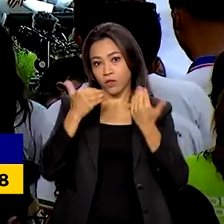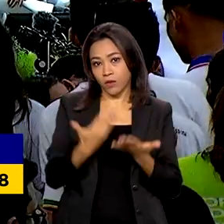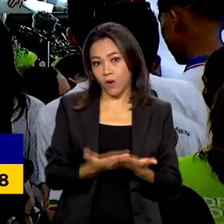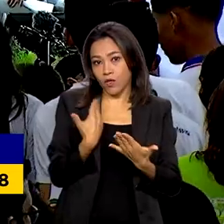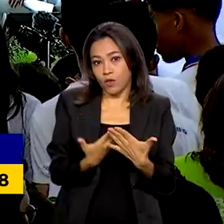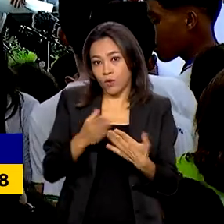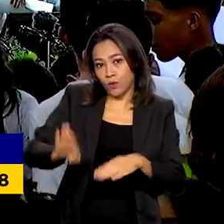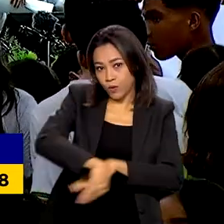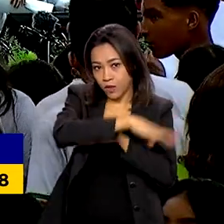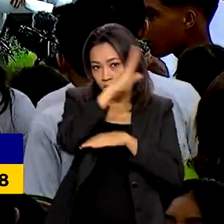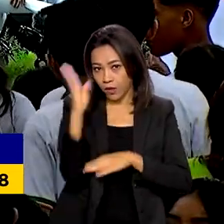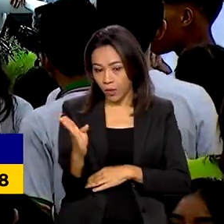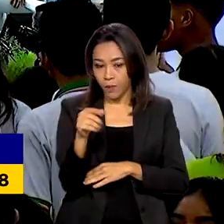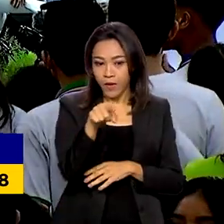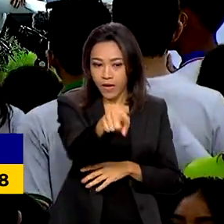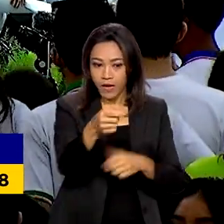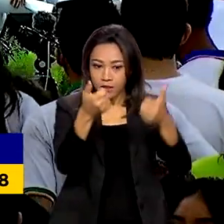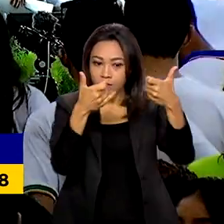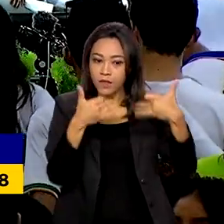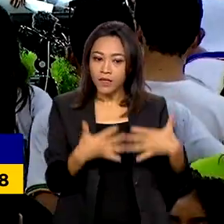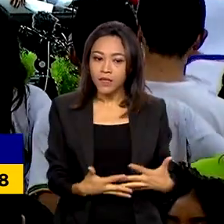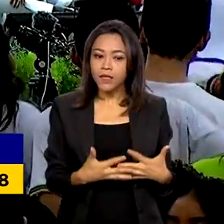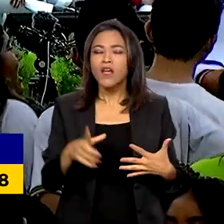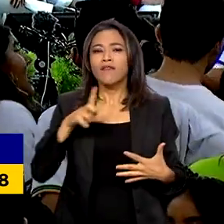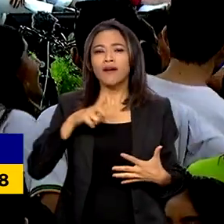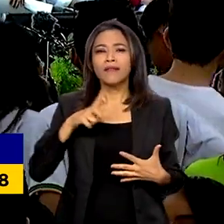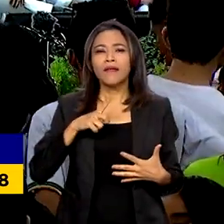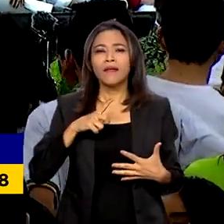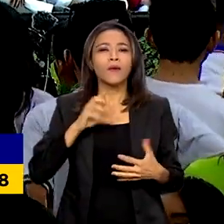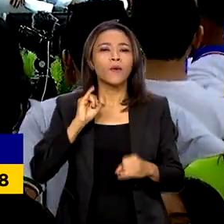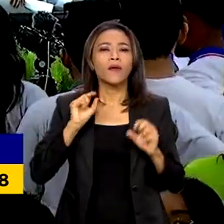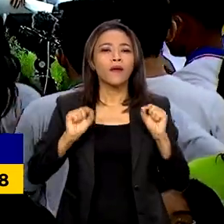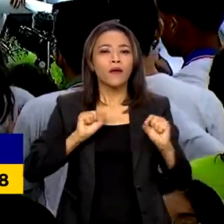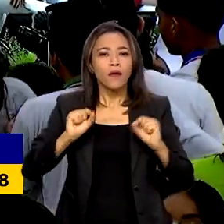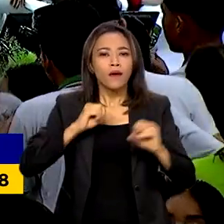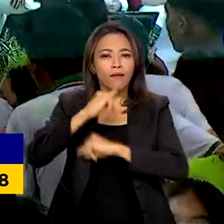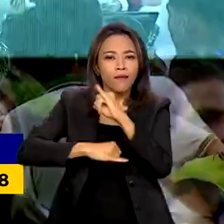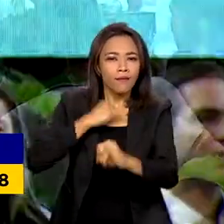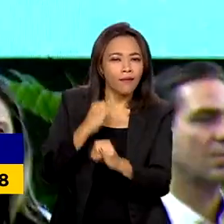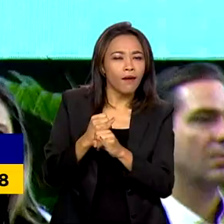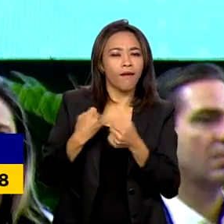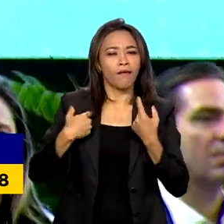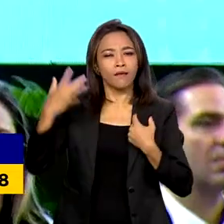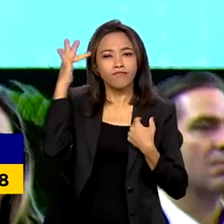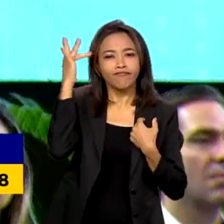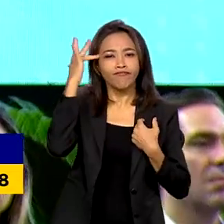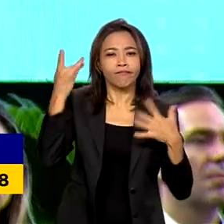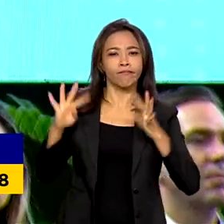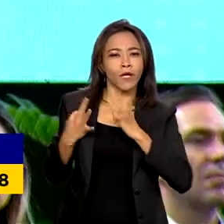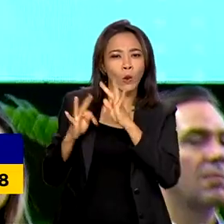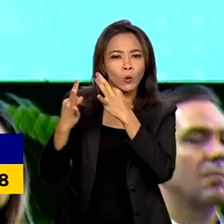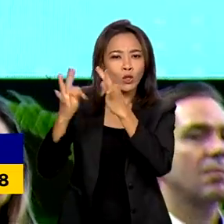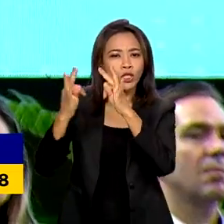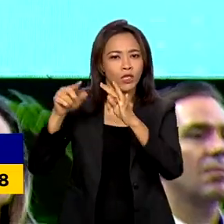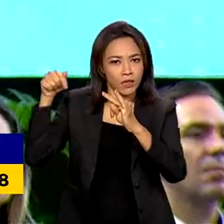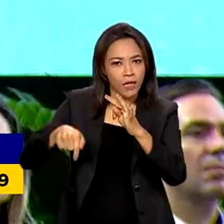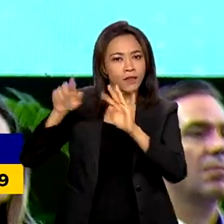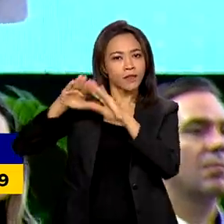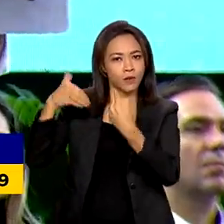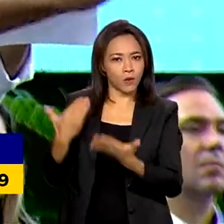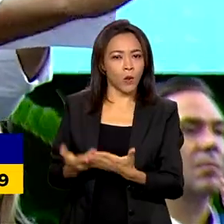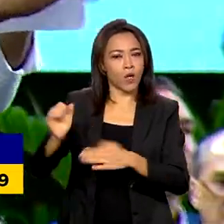A escola tempo integral vai ter toda conectada com o que há de mais moderno tecnologicamente,